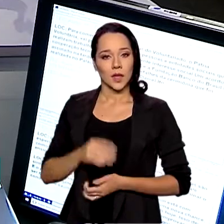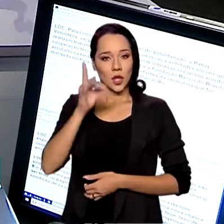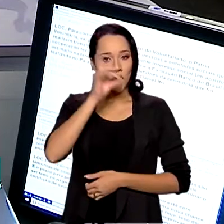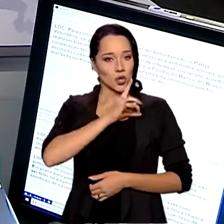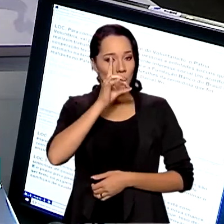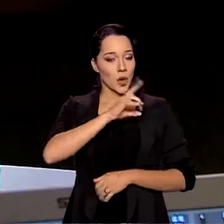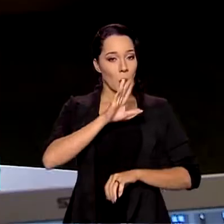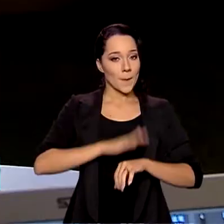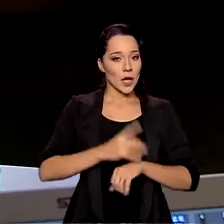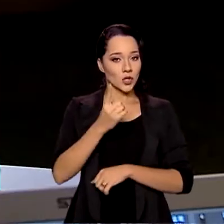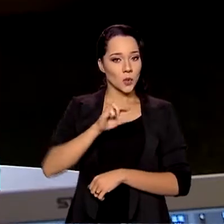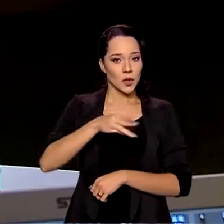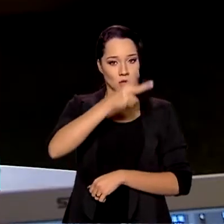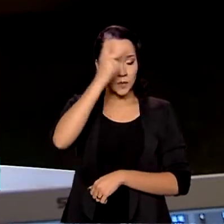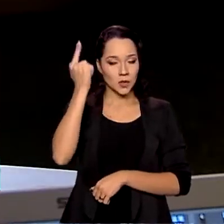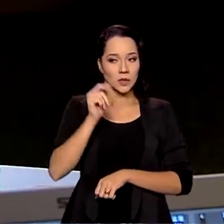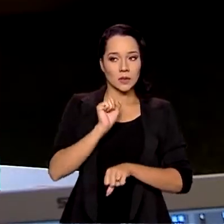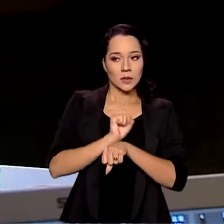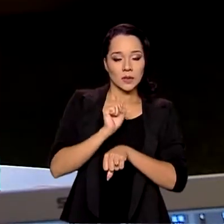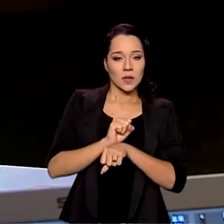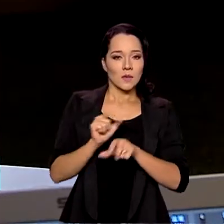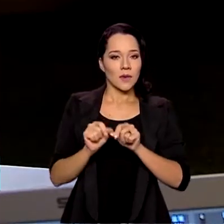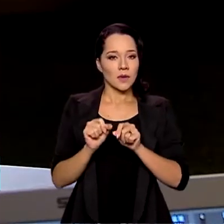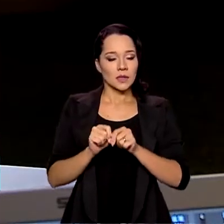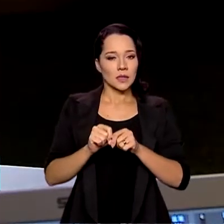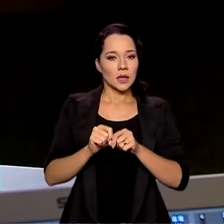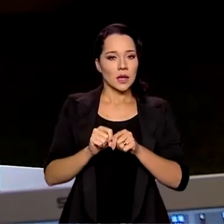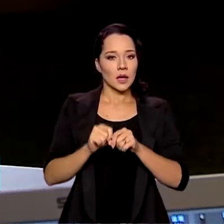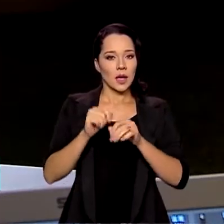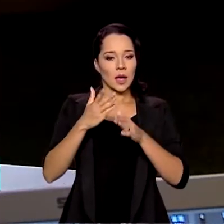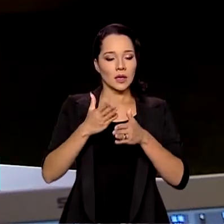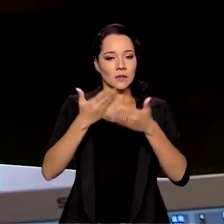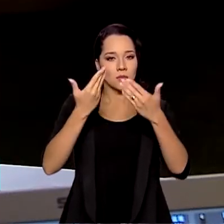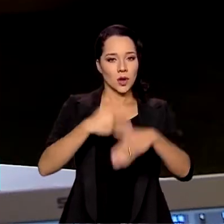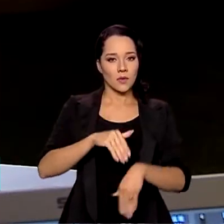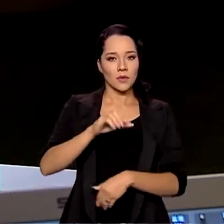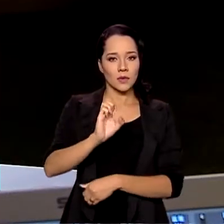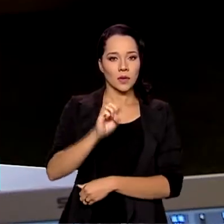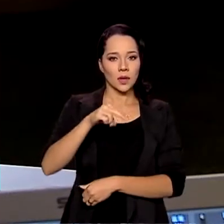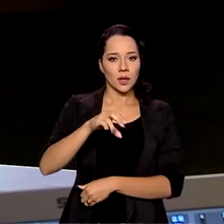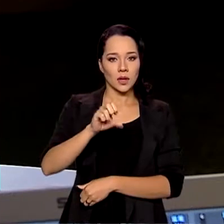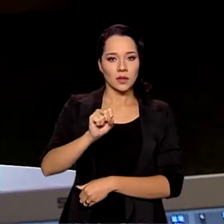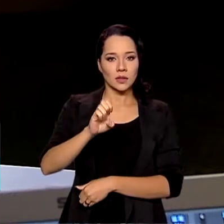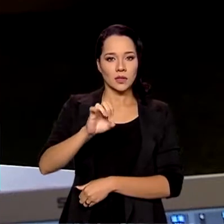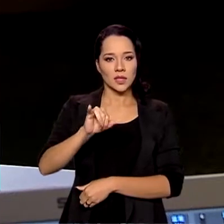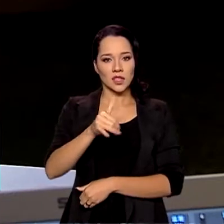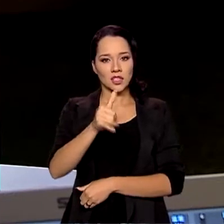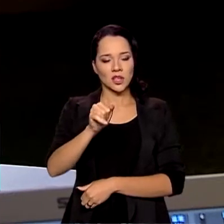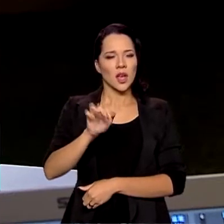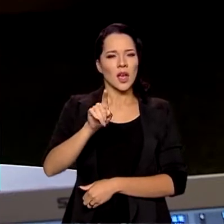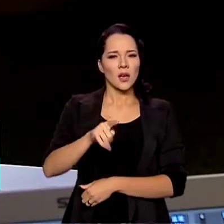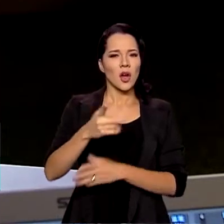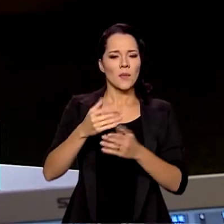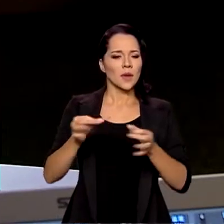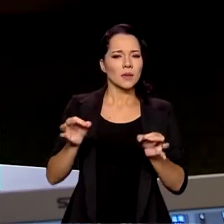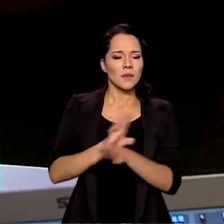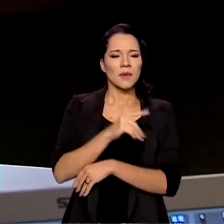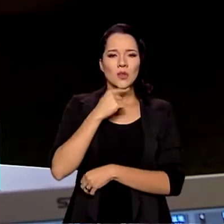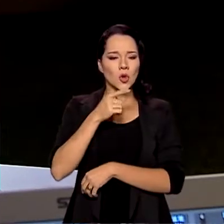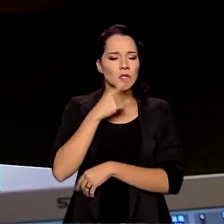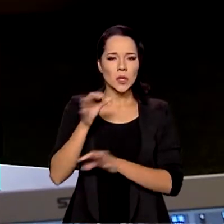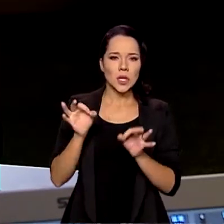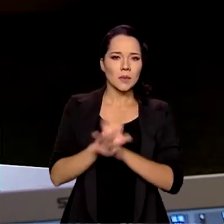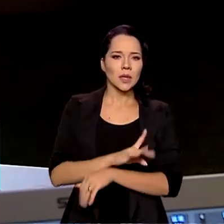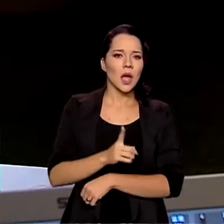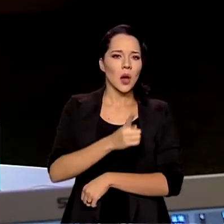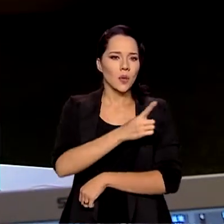domingo, mais de 1 milhão de pessoas são esperadas para fazer as provas do Enseja, que é o exame que vale como um certificado de conclusão para quem não conseguiu terminar o